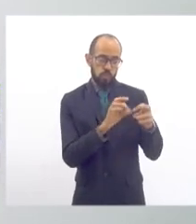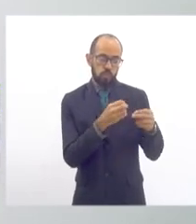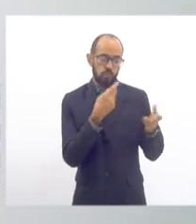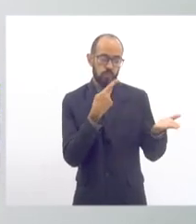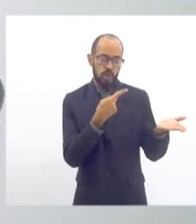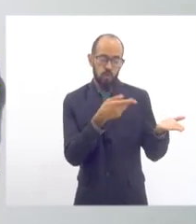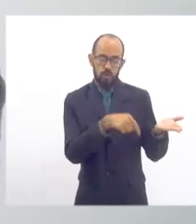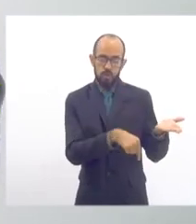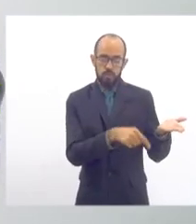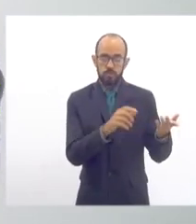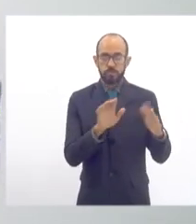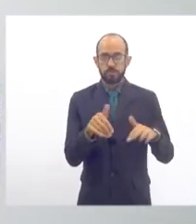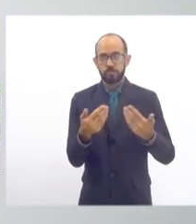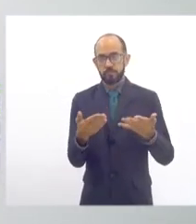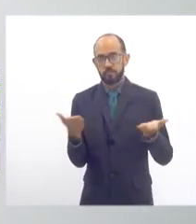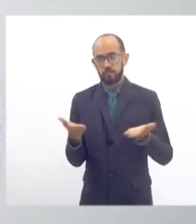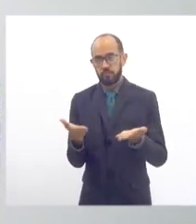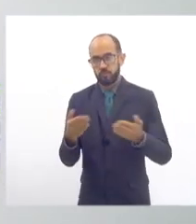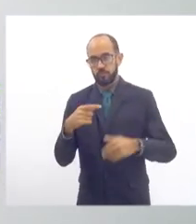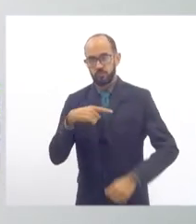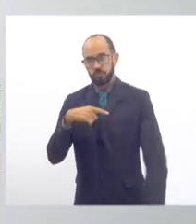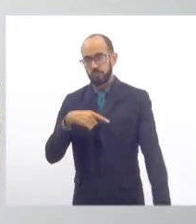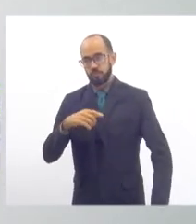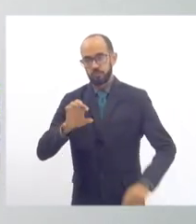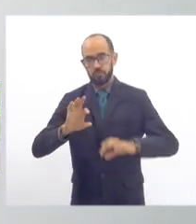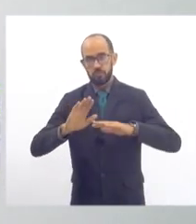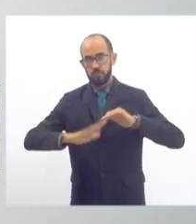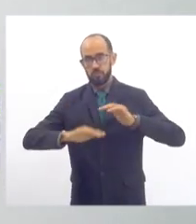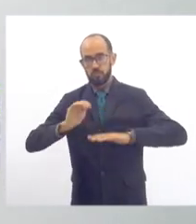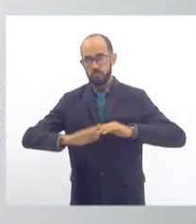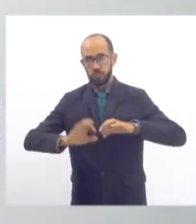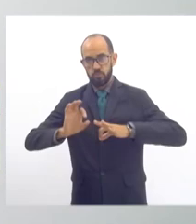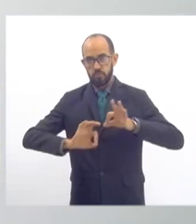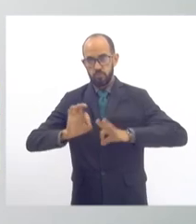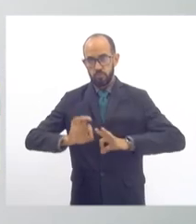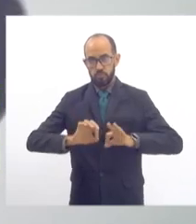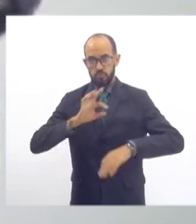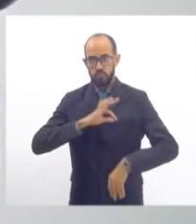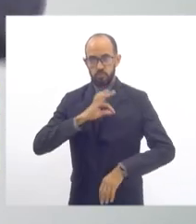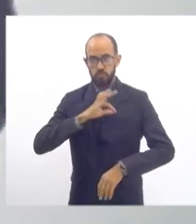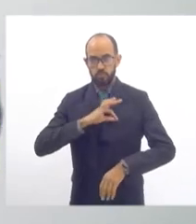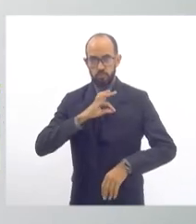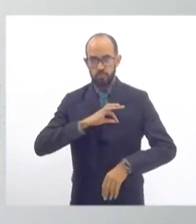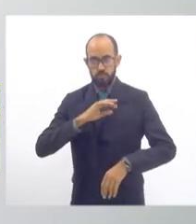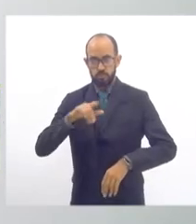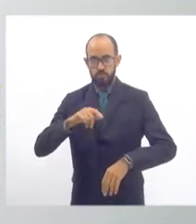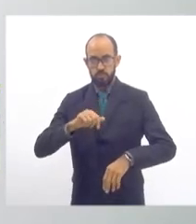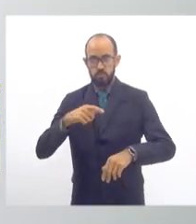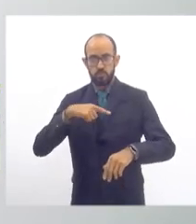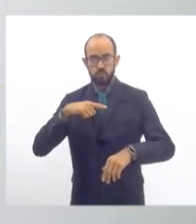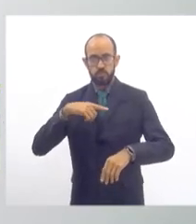hoje você tem um plano de cargos que chegamos aos números finais, e se vocês